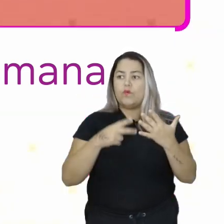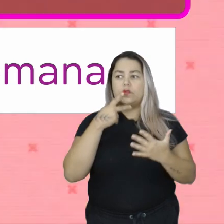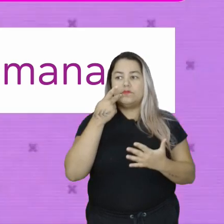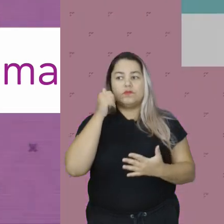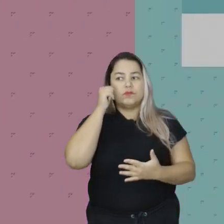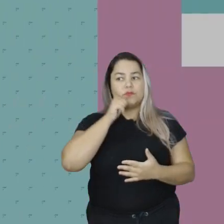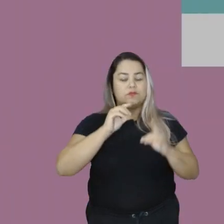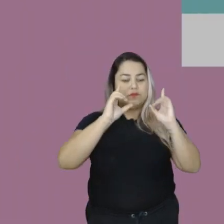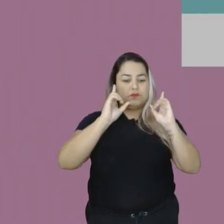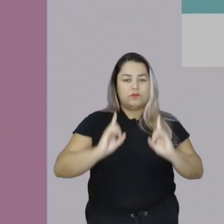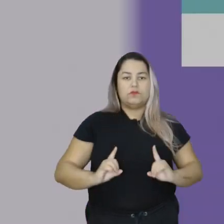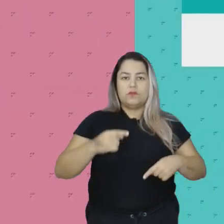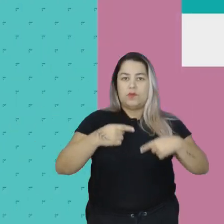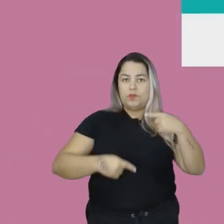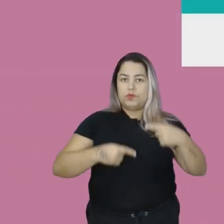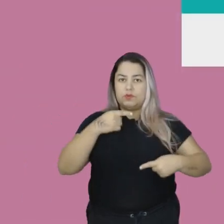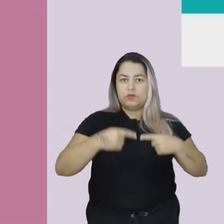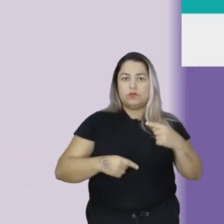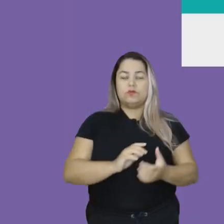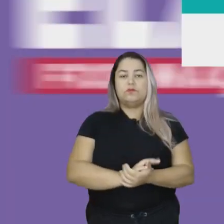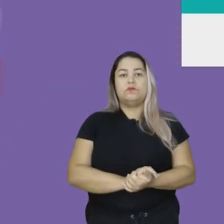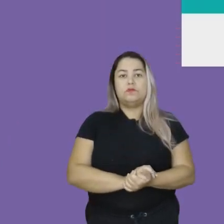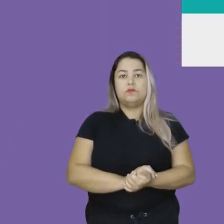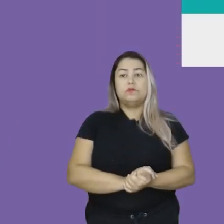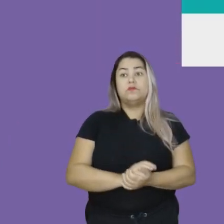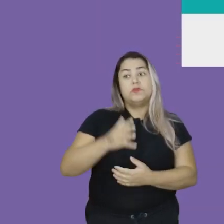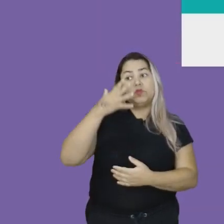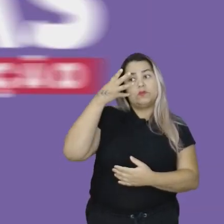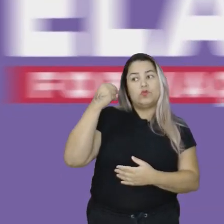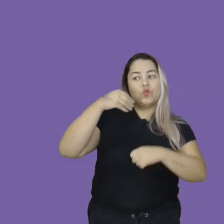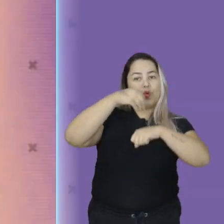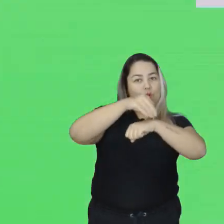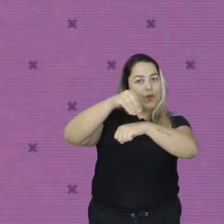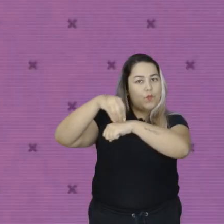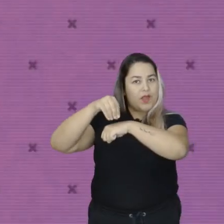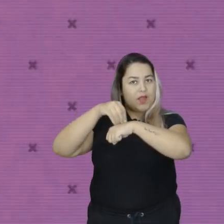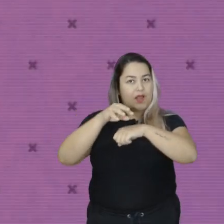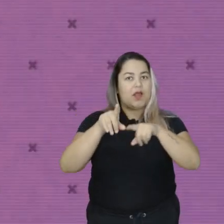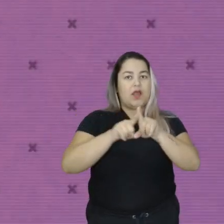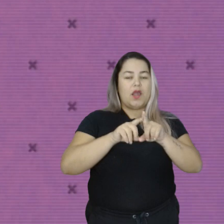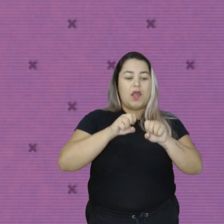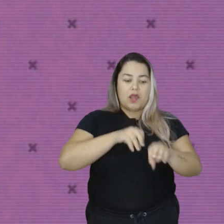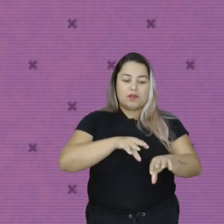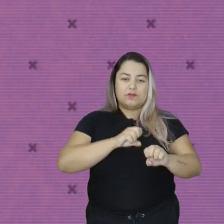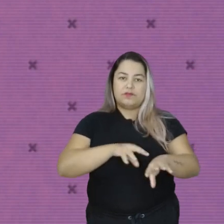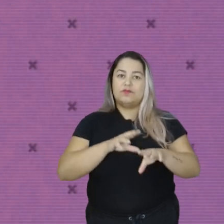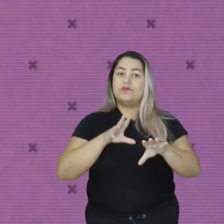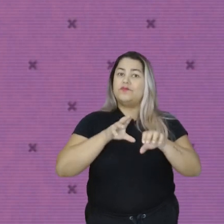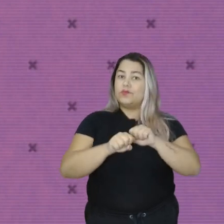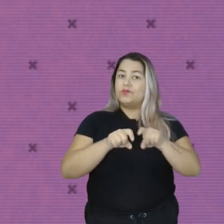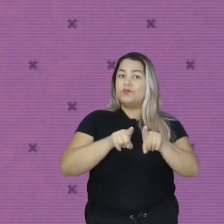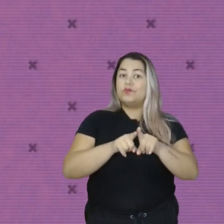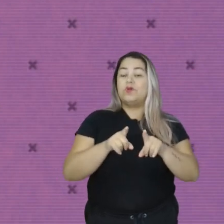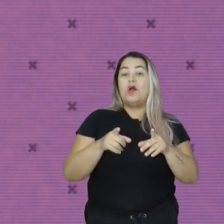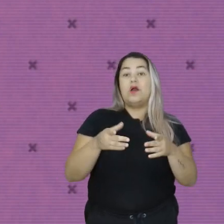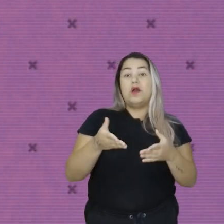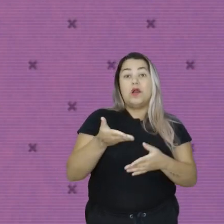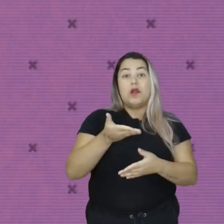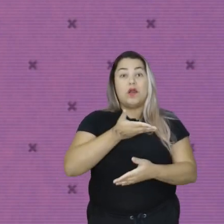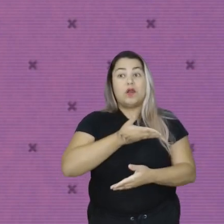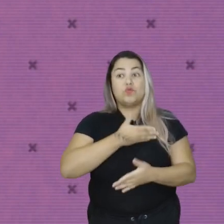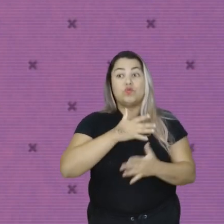com deficiência na política. Não esqueça de compartilhar as aulas do TV Elas por Elas Formação com as suas companheiras. É de segunda